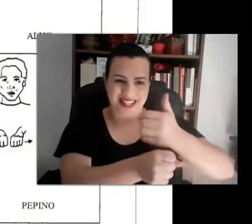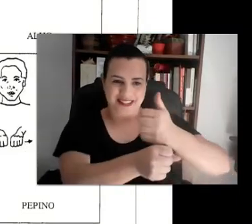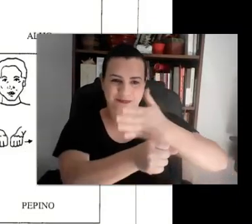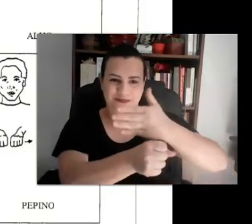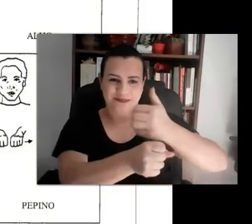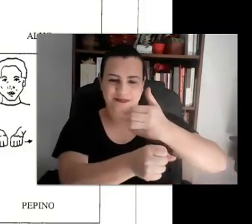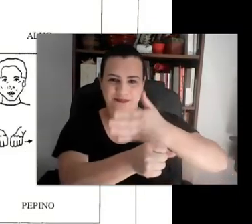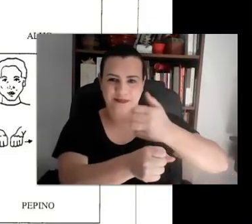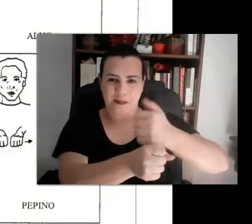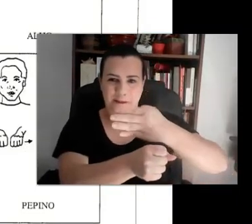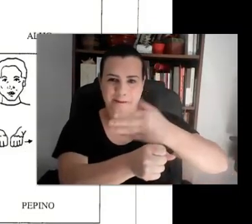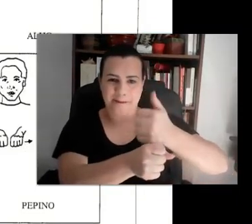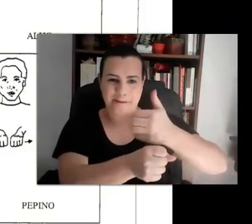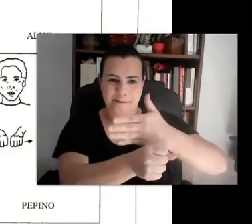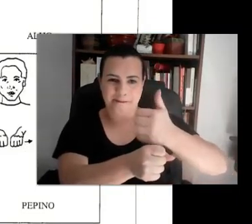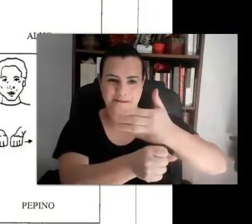batata,